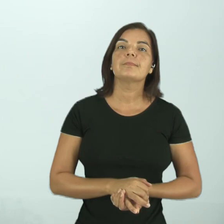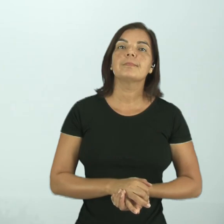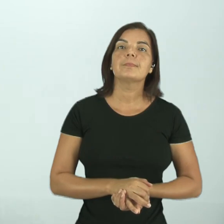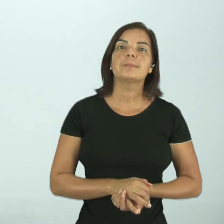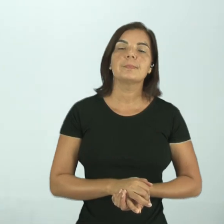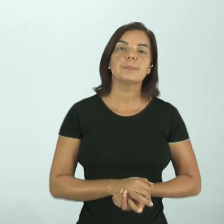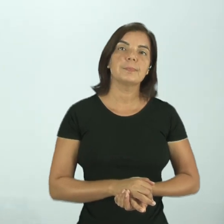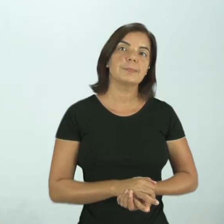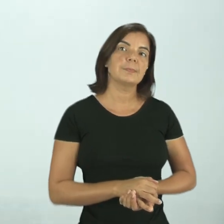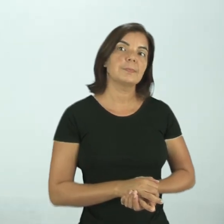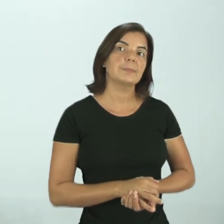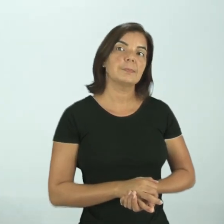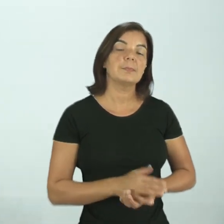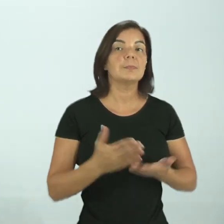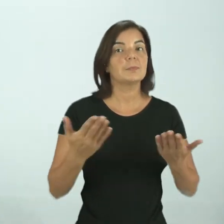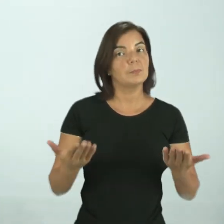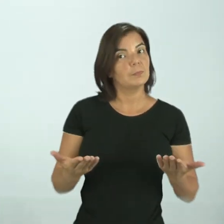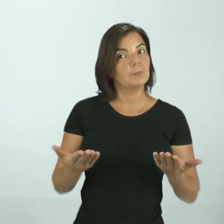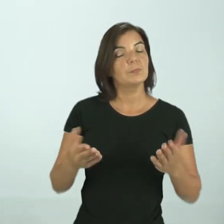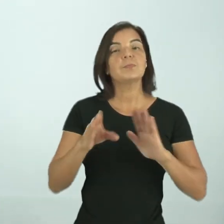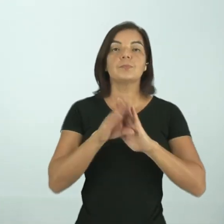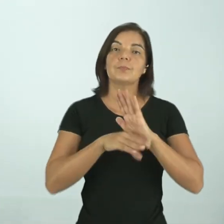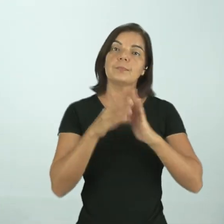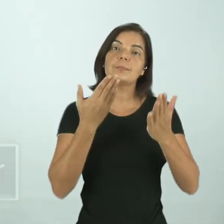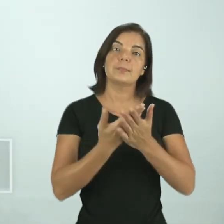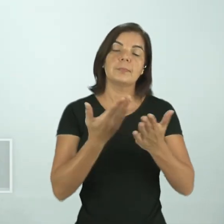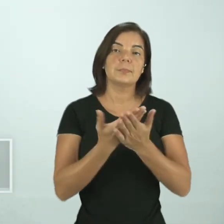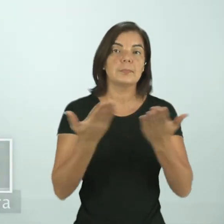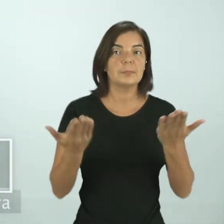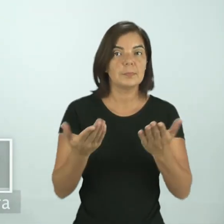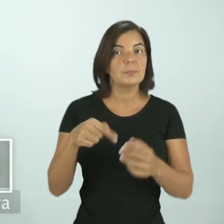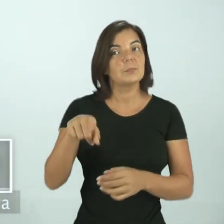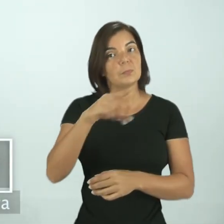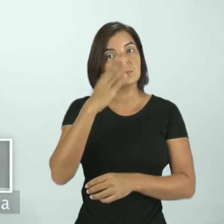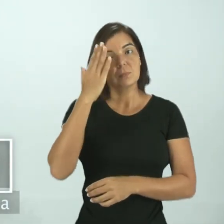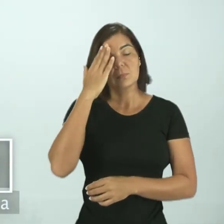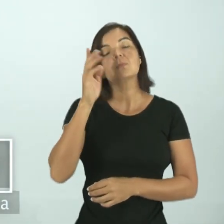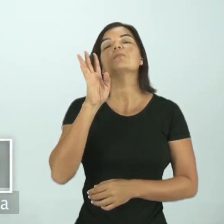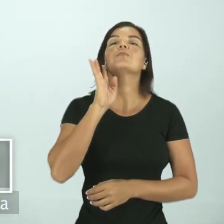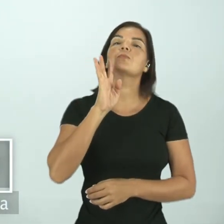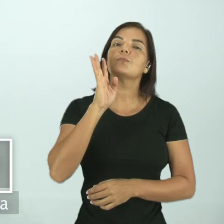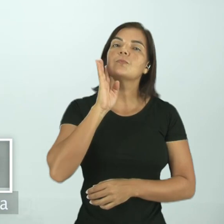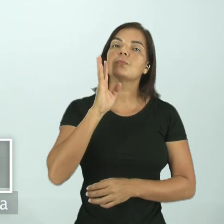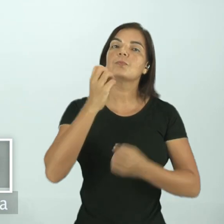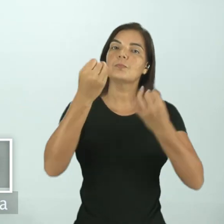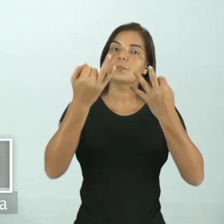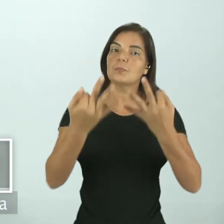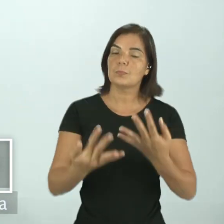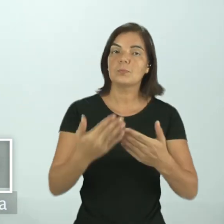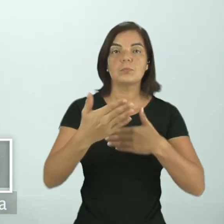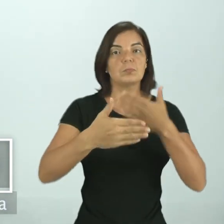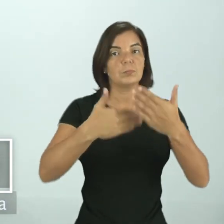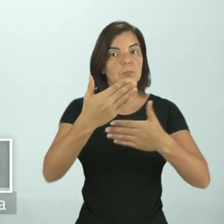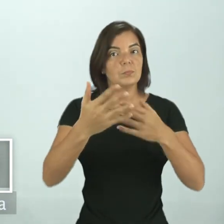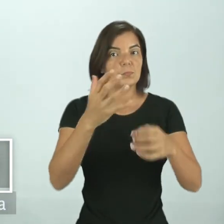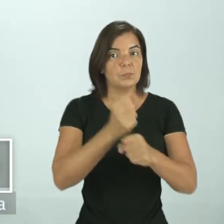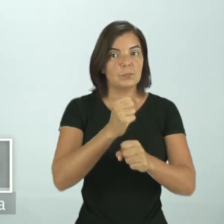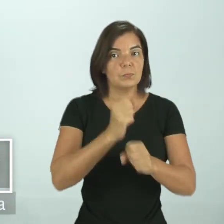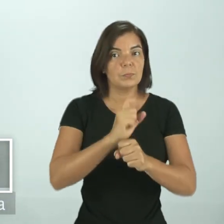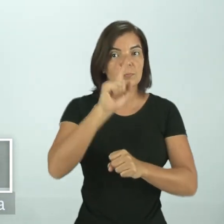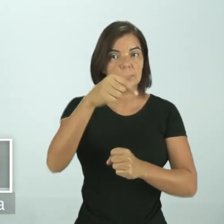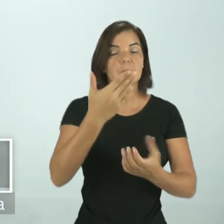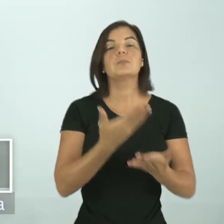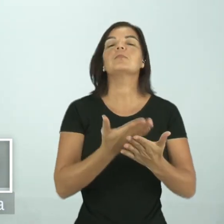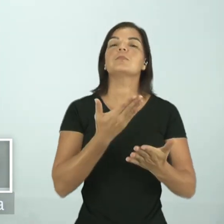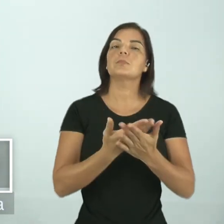mim, esse foi o nosso conteúdo da aula de hoje, espero que você tenha compreendido legal aí o conceito, o processo do cálculo. Nas próximas